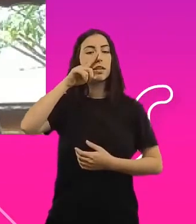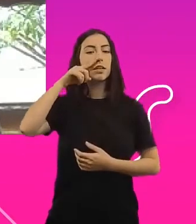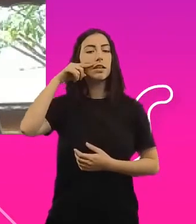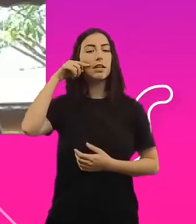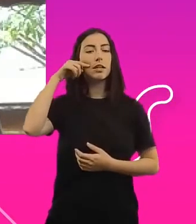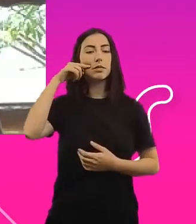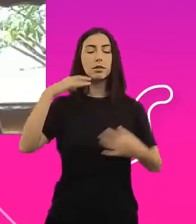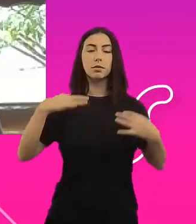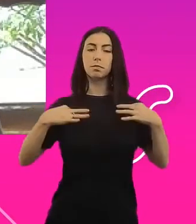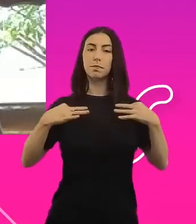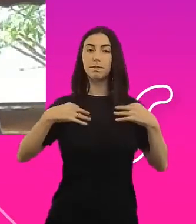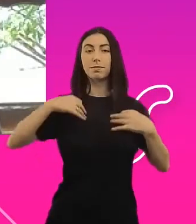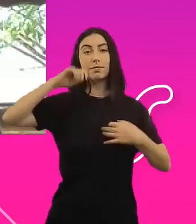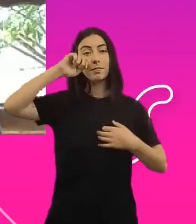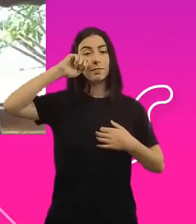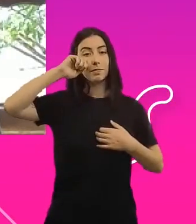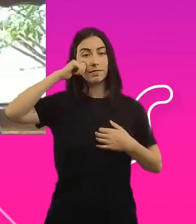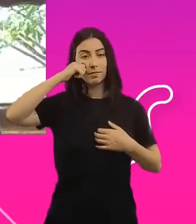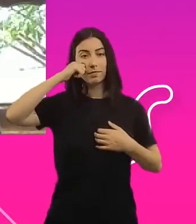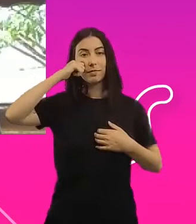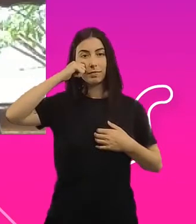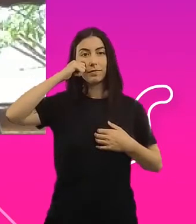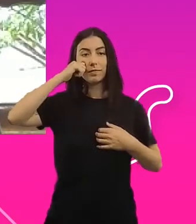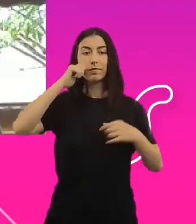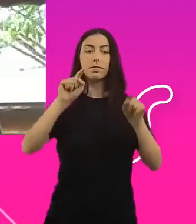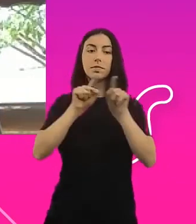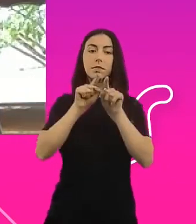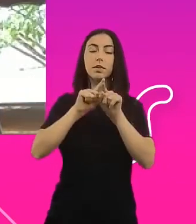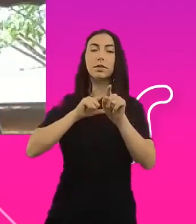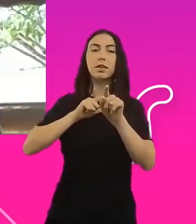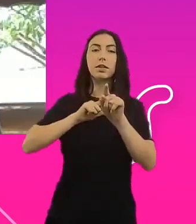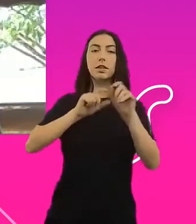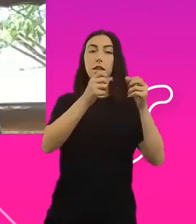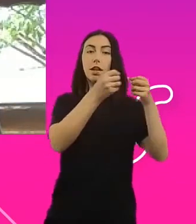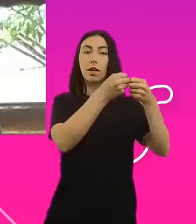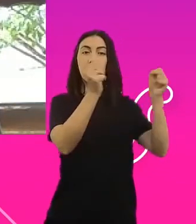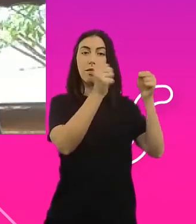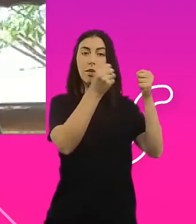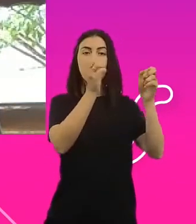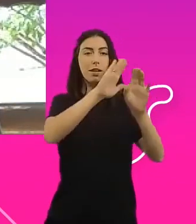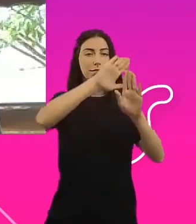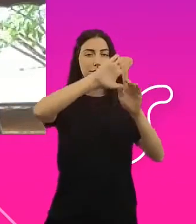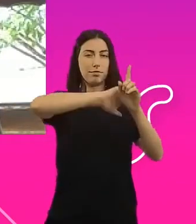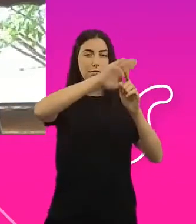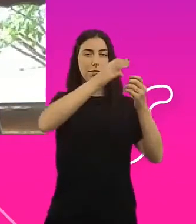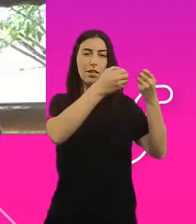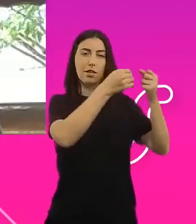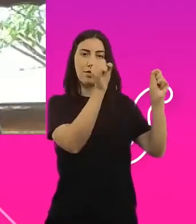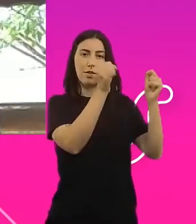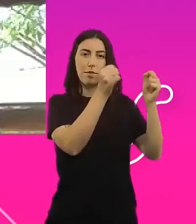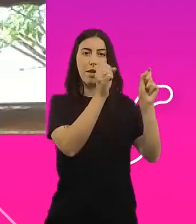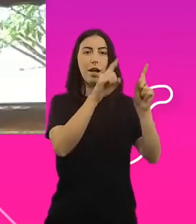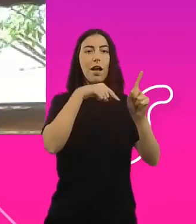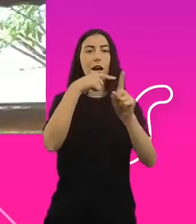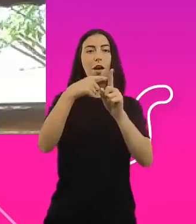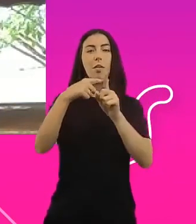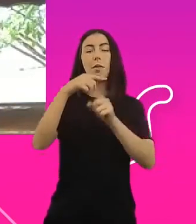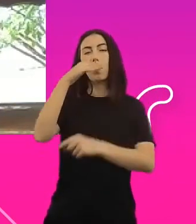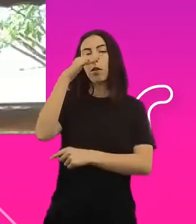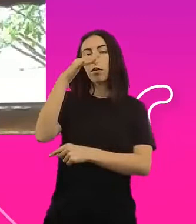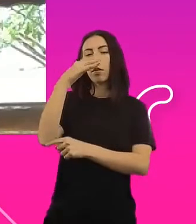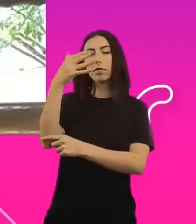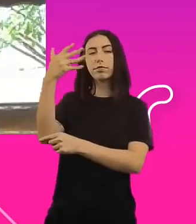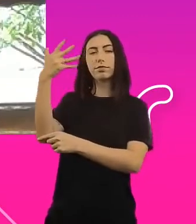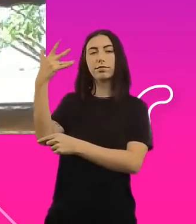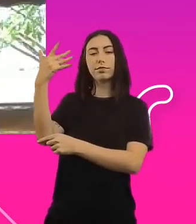preta, e eu tenho um armário e uma plantinha atrás de mim. Então, essa é a minha descrição. É um prazer estar